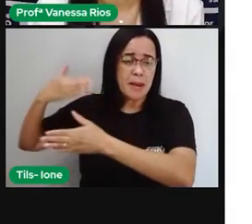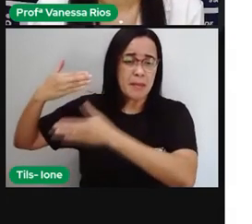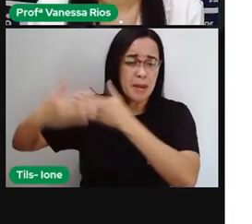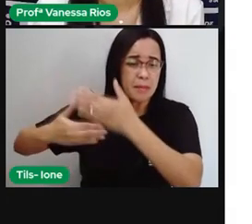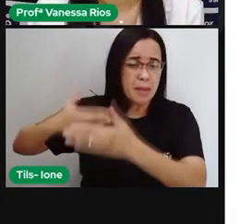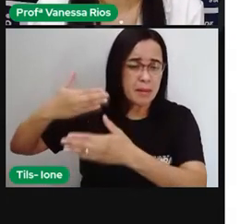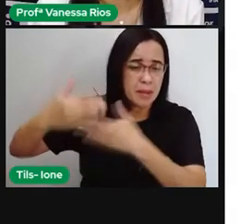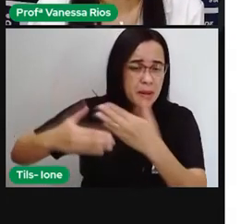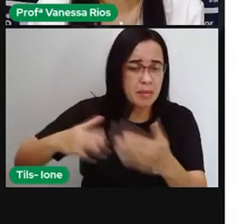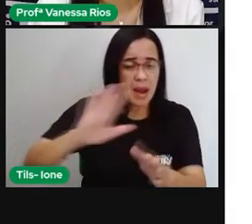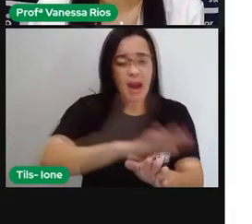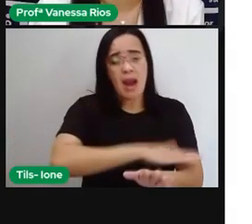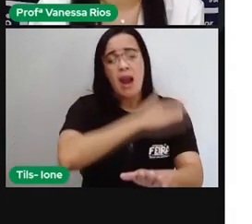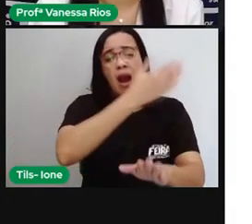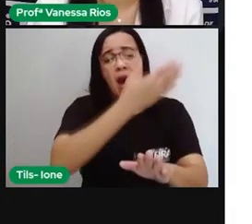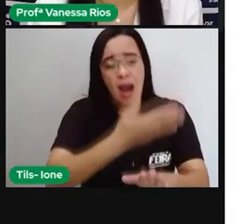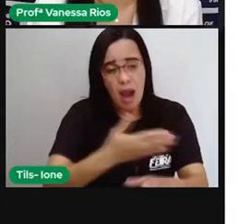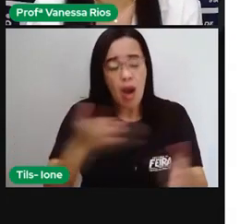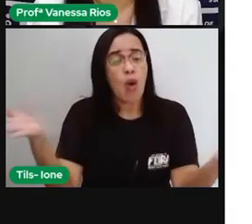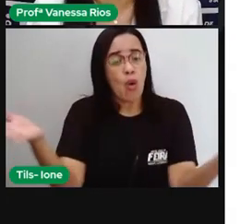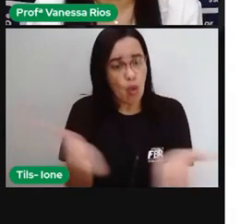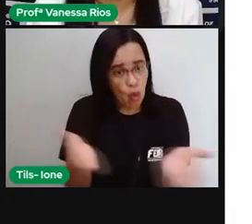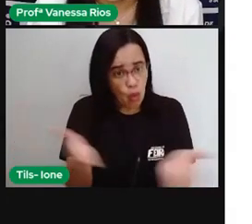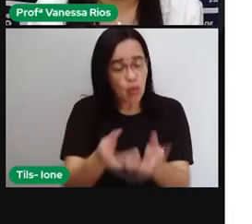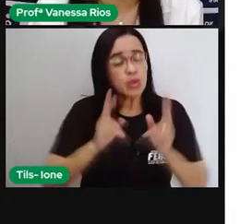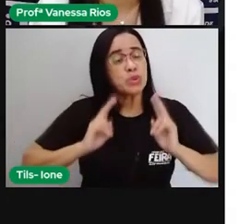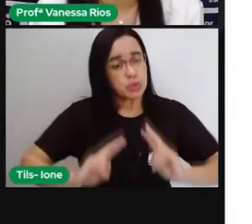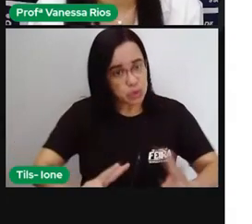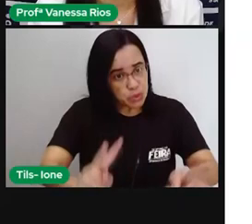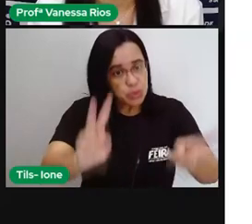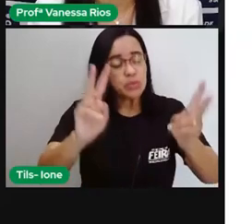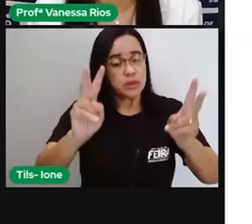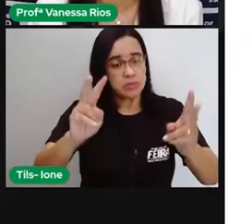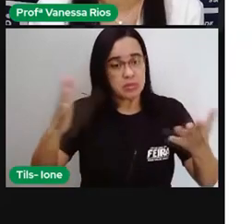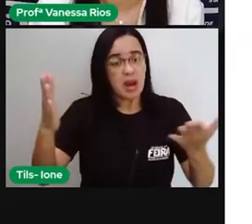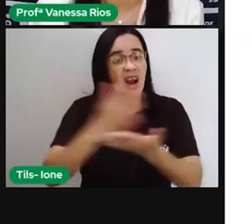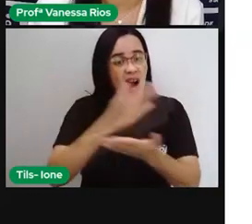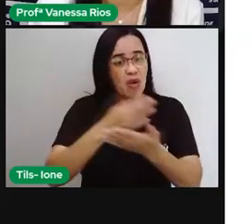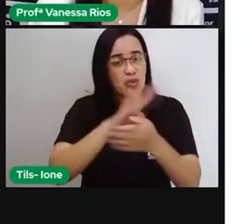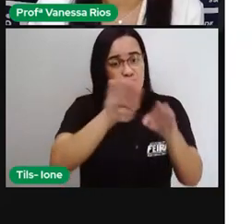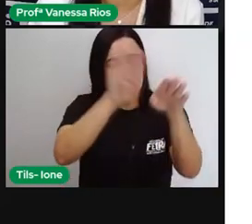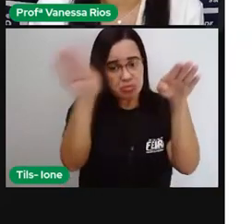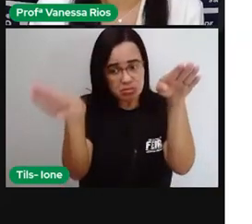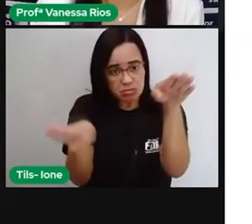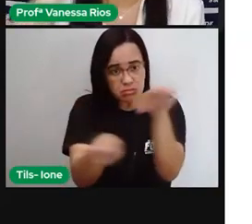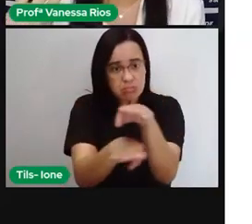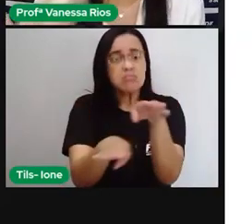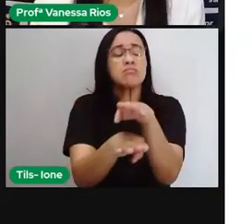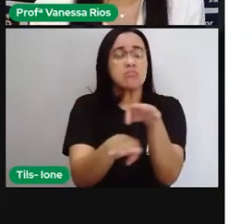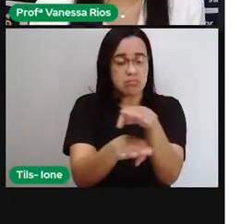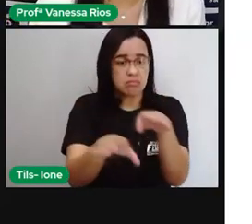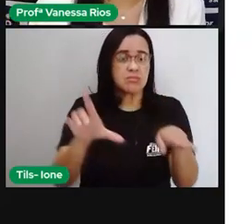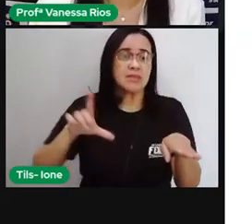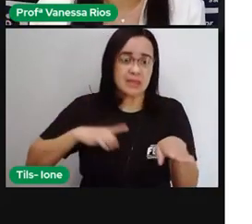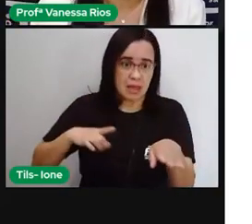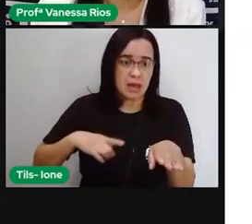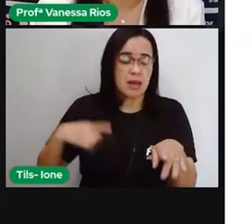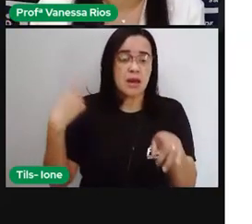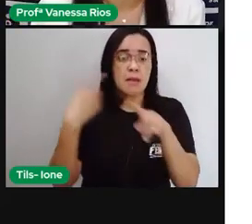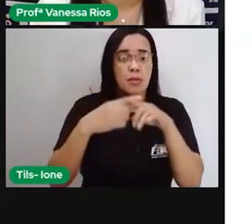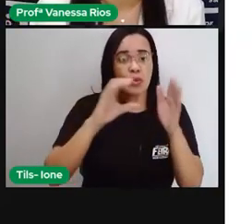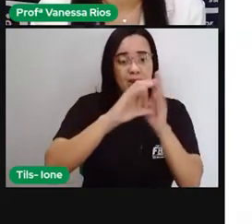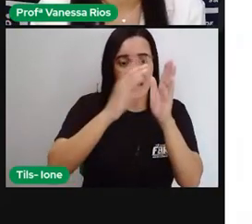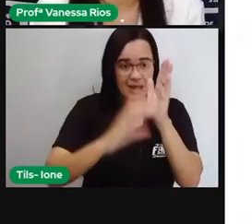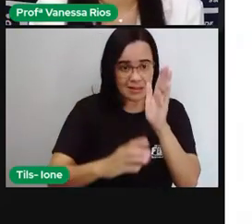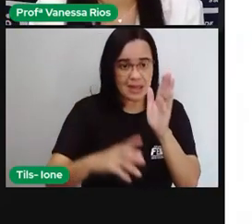são enquadrados numa situação de inferioridade por conta aí de descender das suas características físicas,